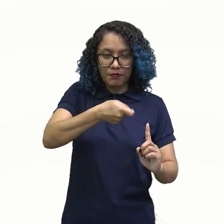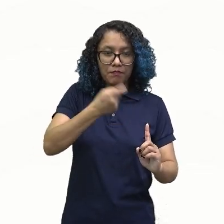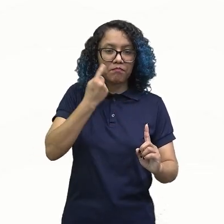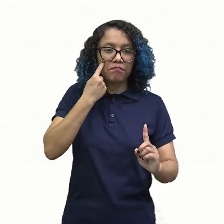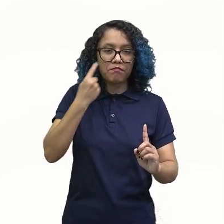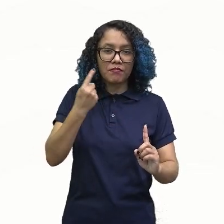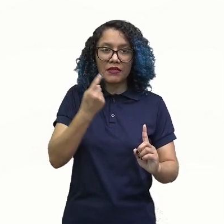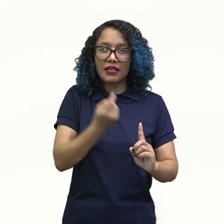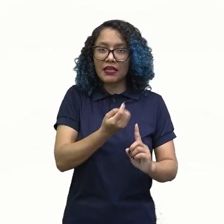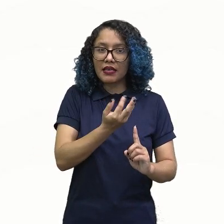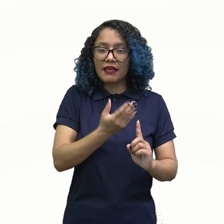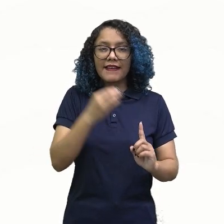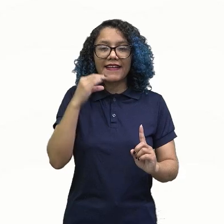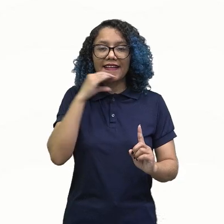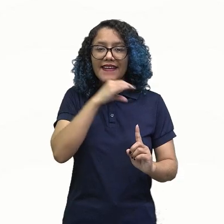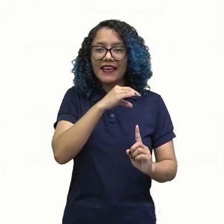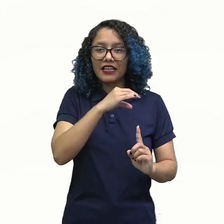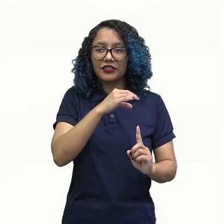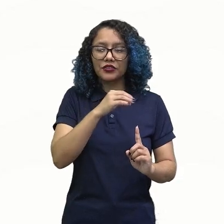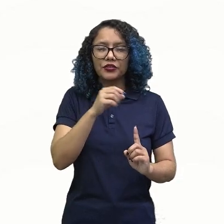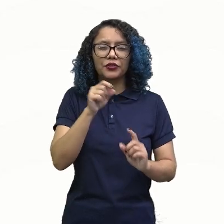que quanto